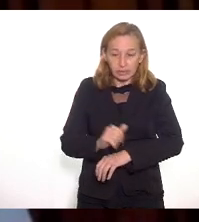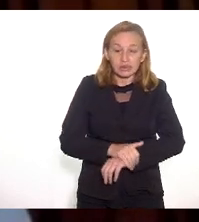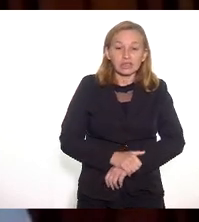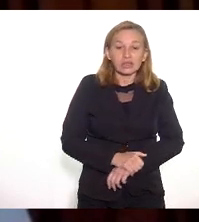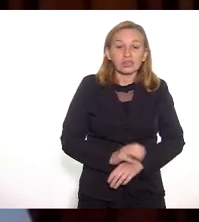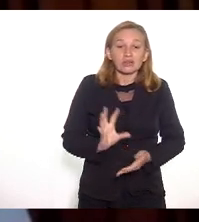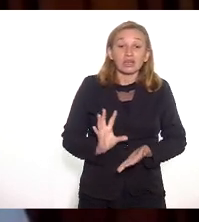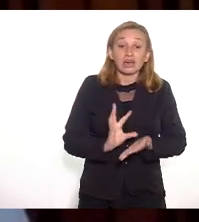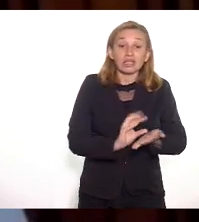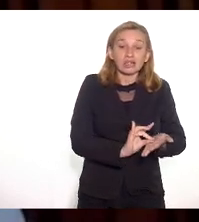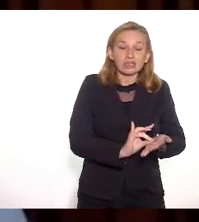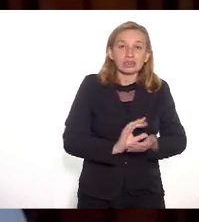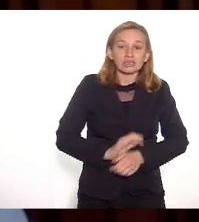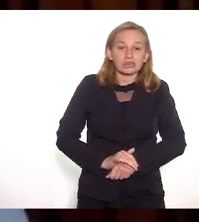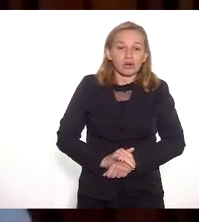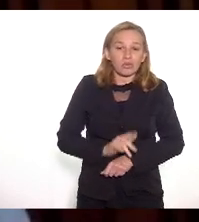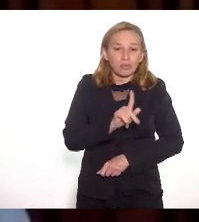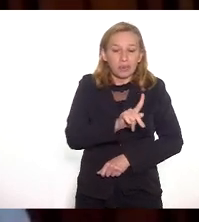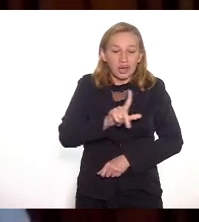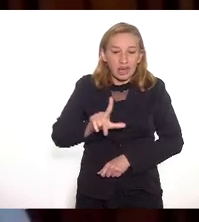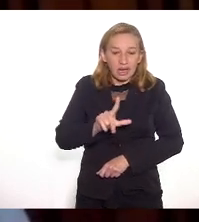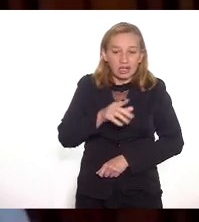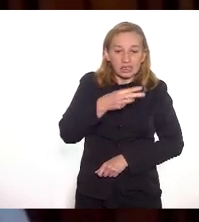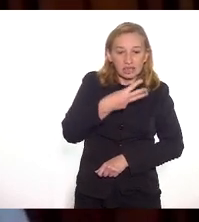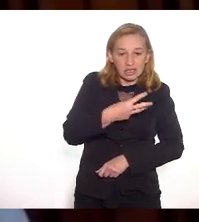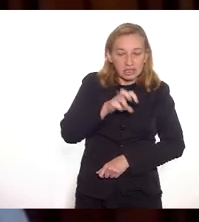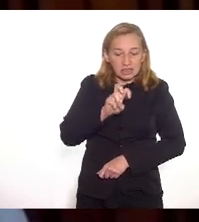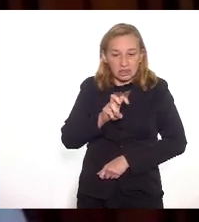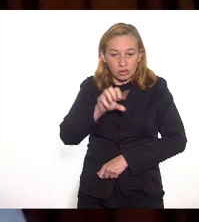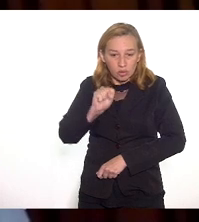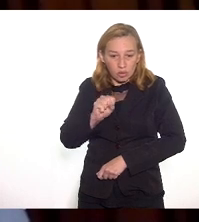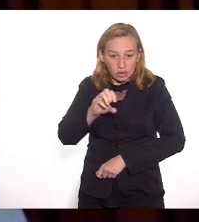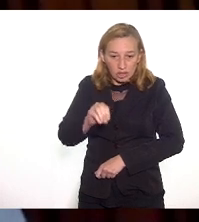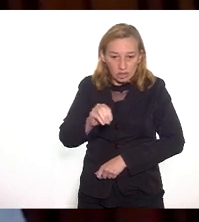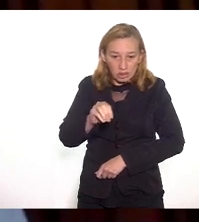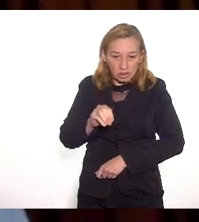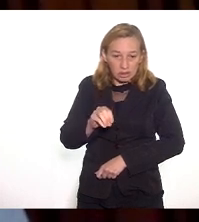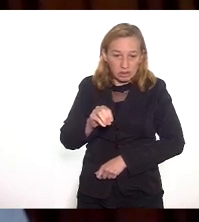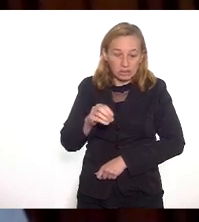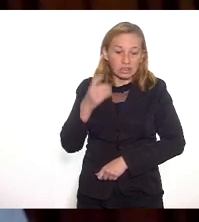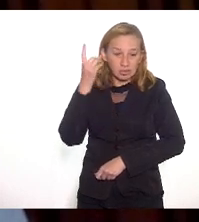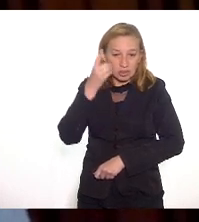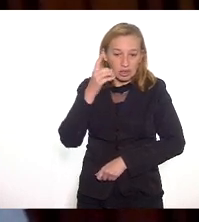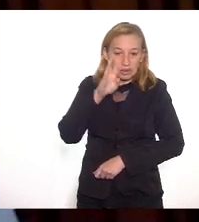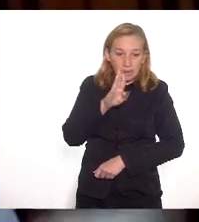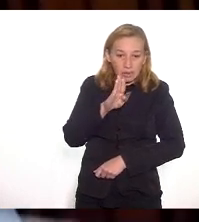A anexação ao PL 3580 de 21, deputado Brazão.